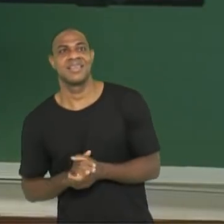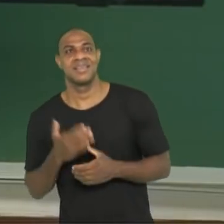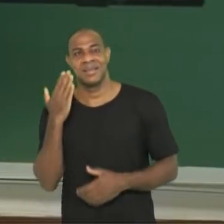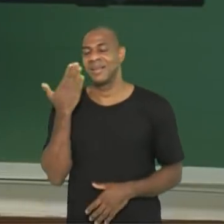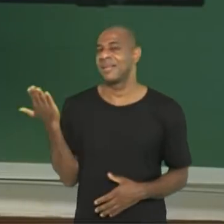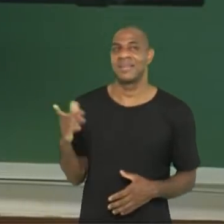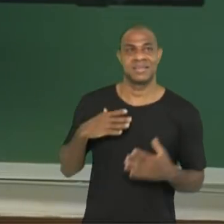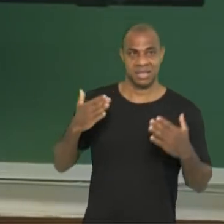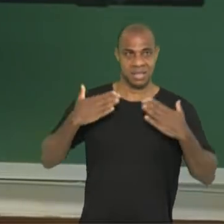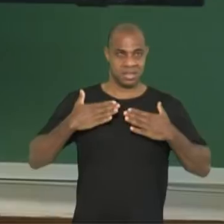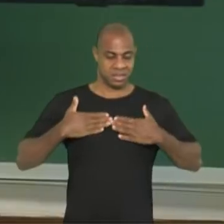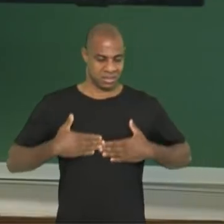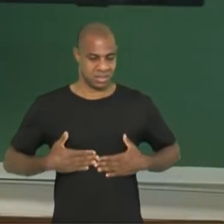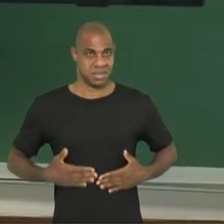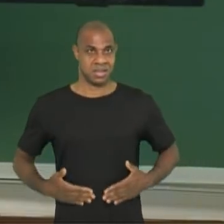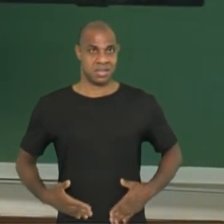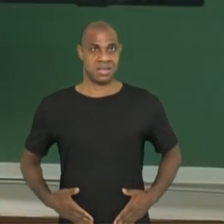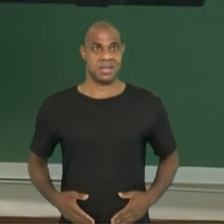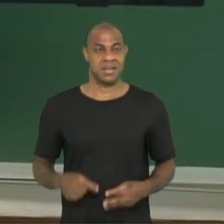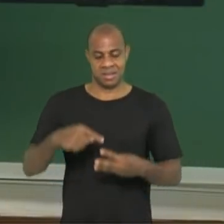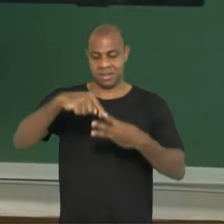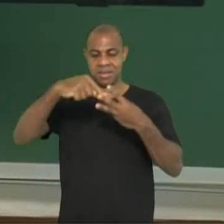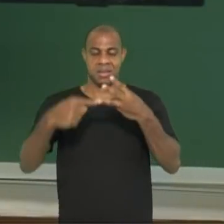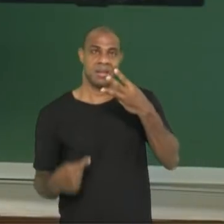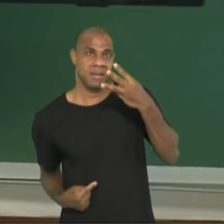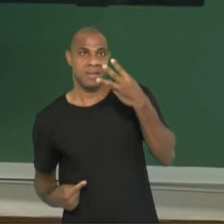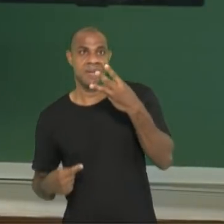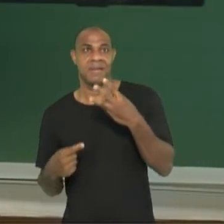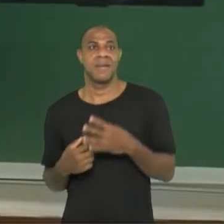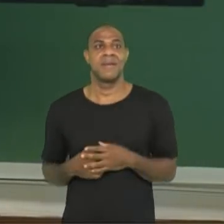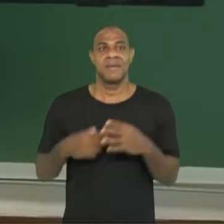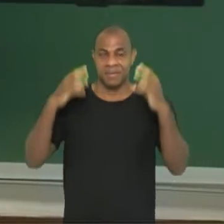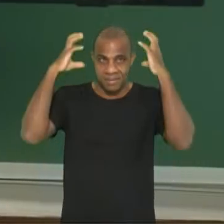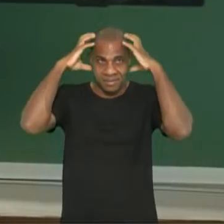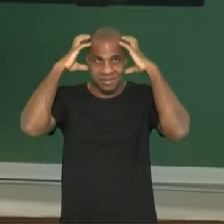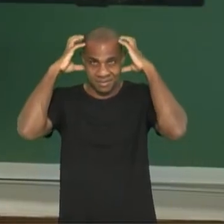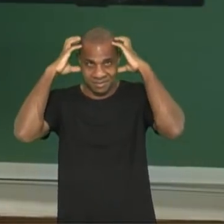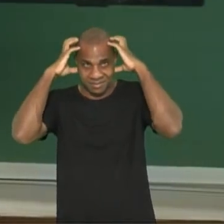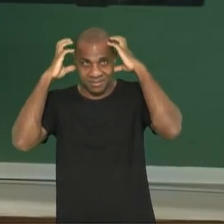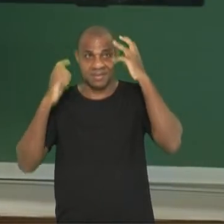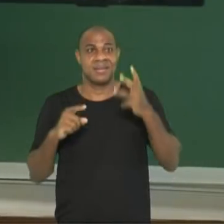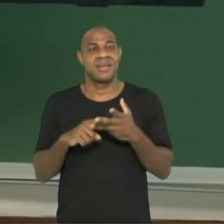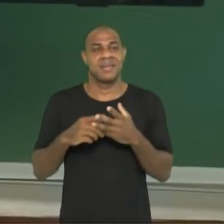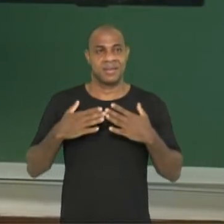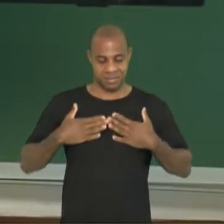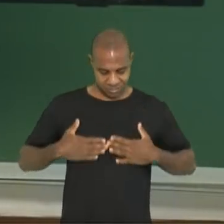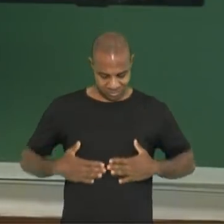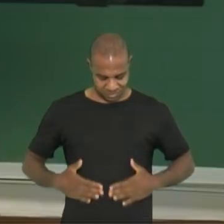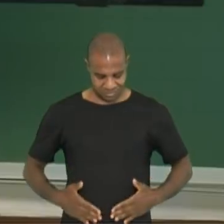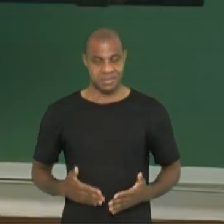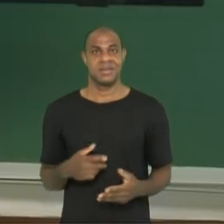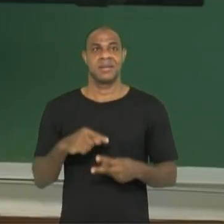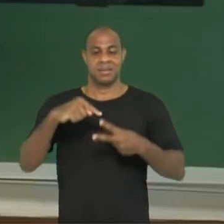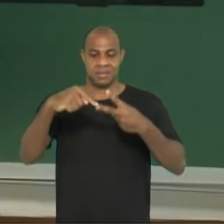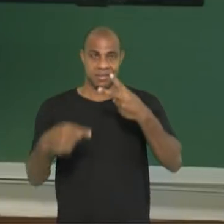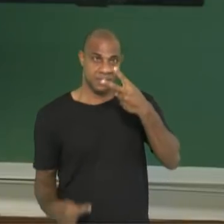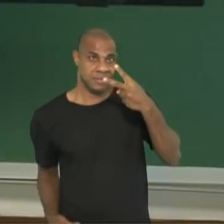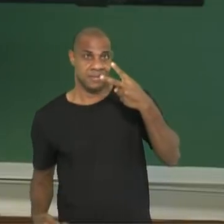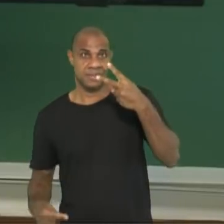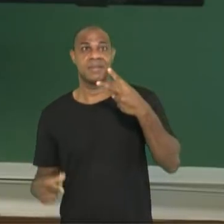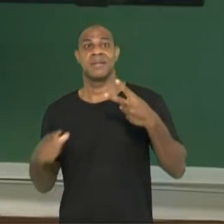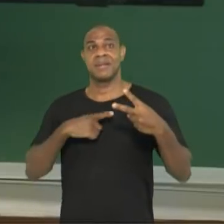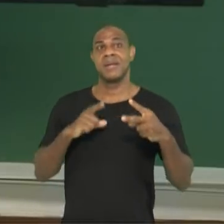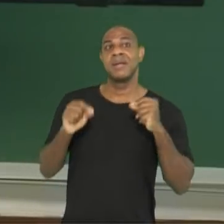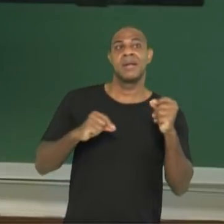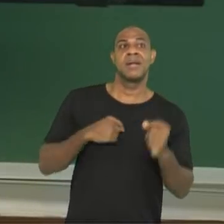Eles têm o corpo dividido em cefalotórax, que é a parte de cima, e abdômen, que é a parte de baixo. Eles vão